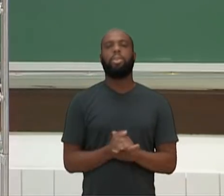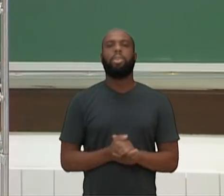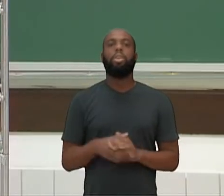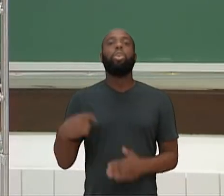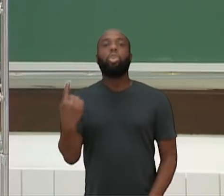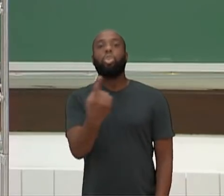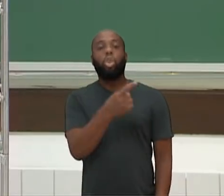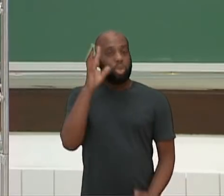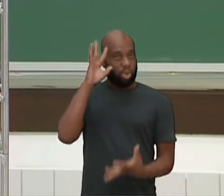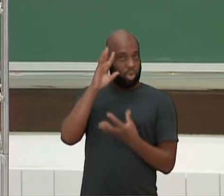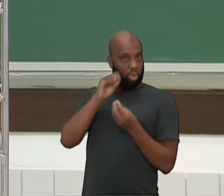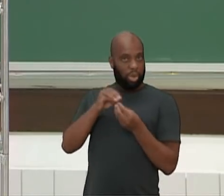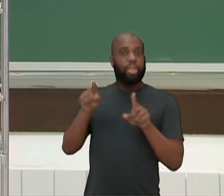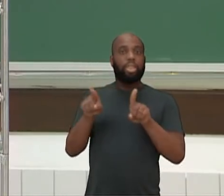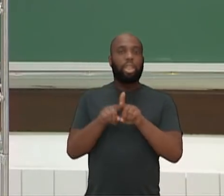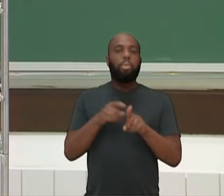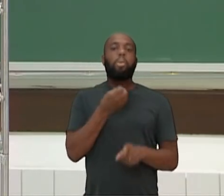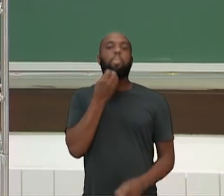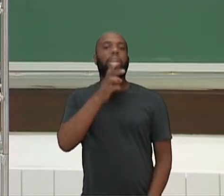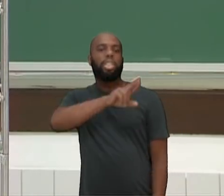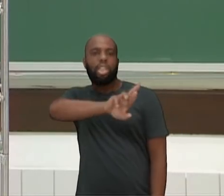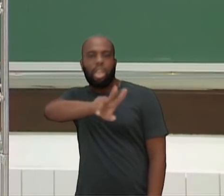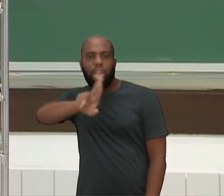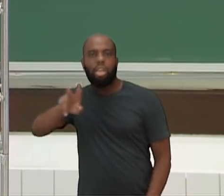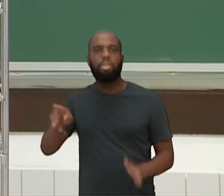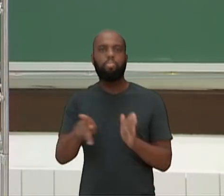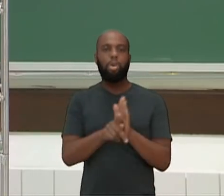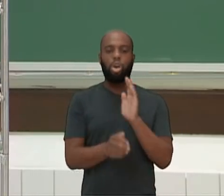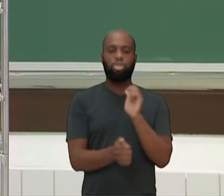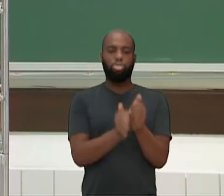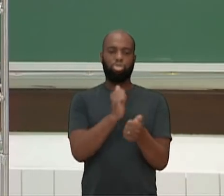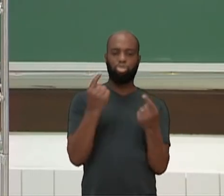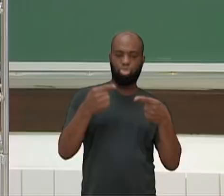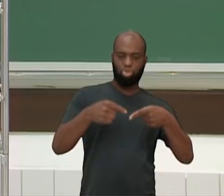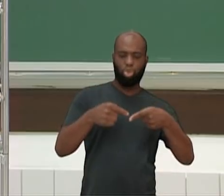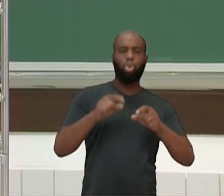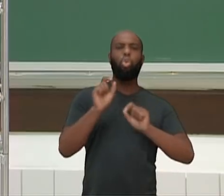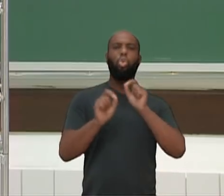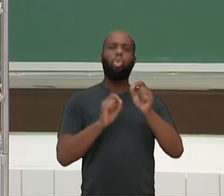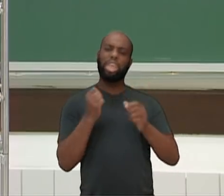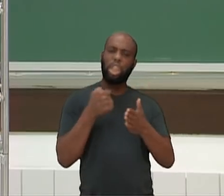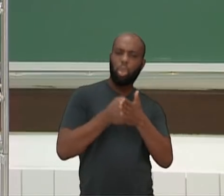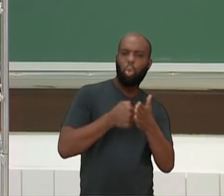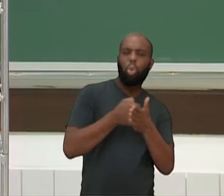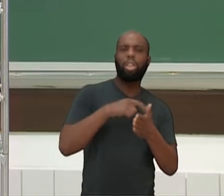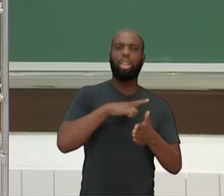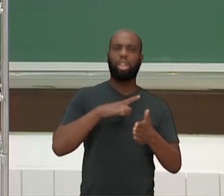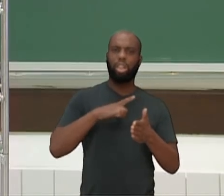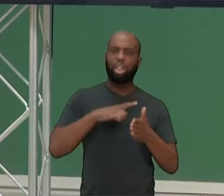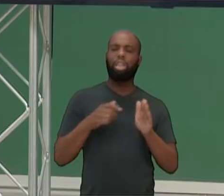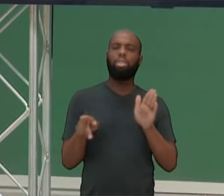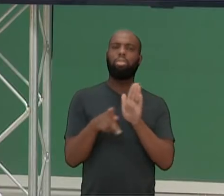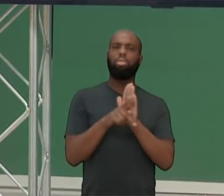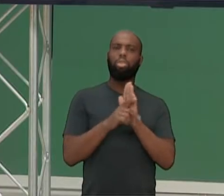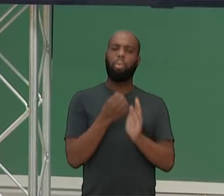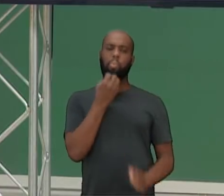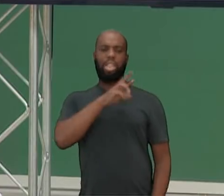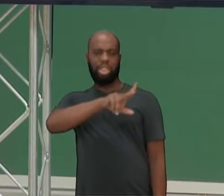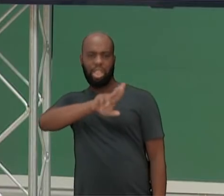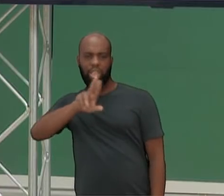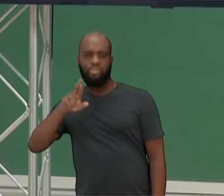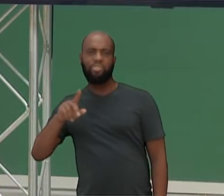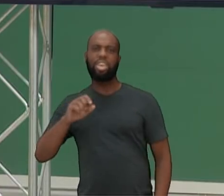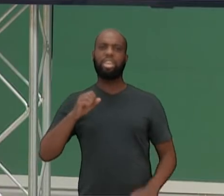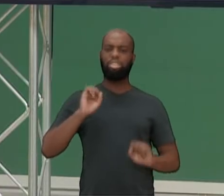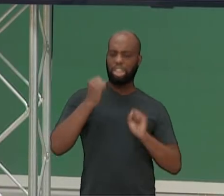Entendemos os benefícios dos jogos, né? A gente já viu lá nos slides lá quais os benefícios que a luta traz, né? A prática do exercício traz. Nossa, a gente